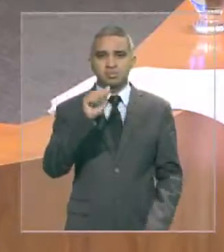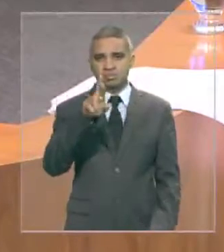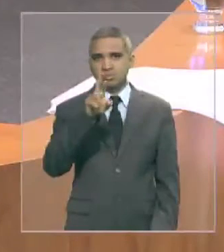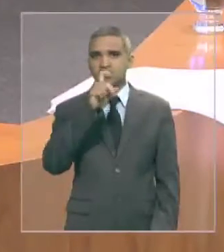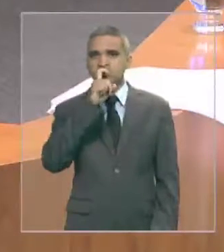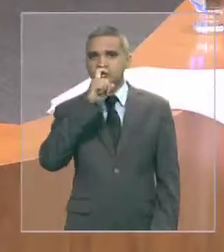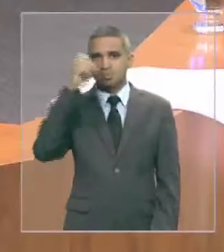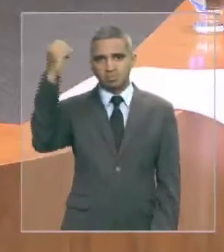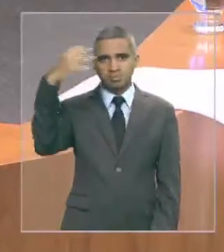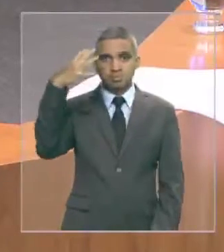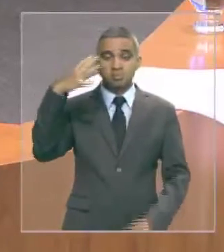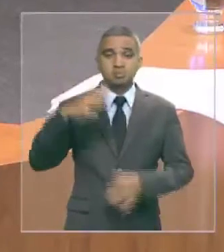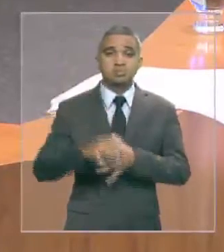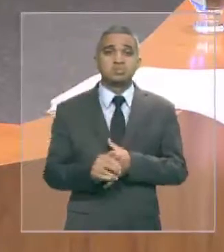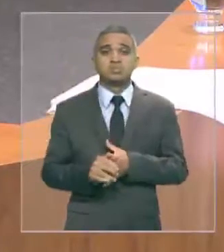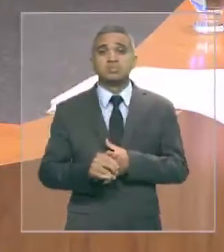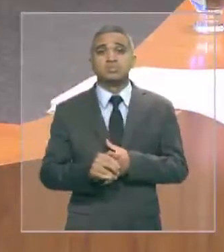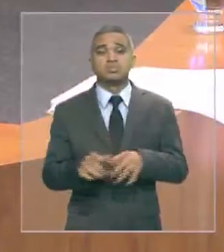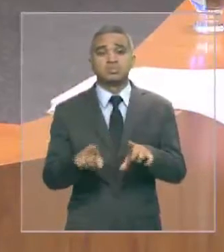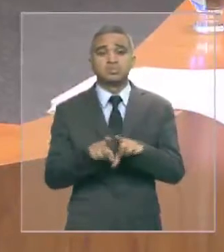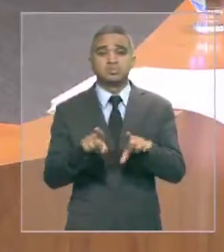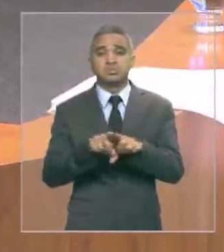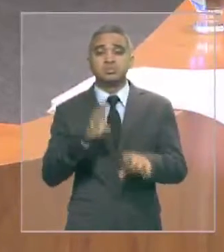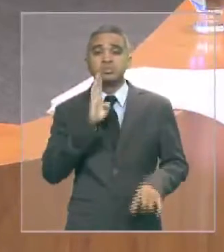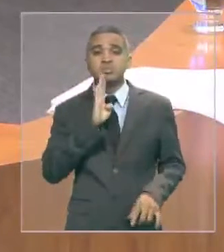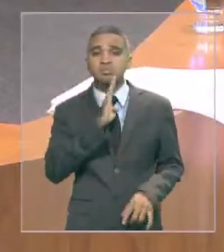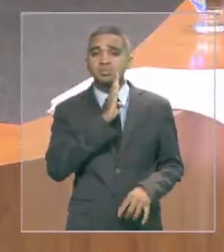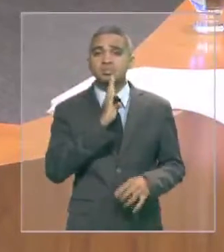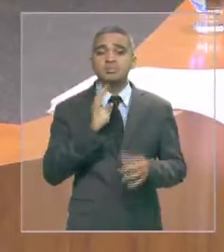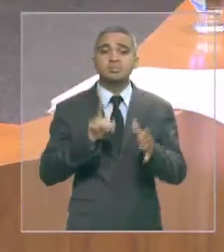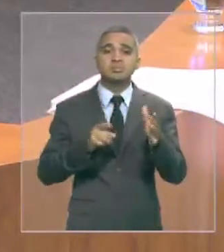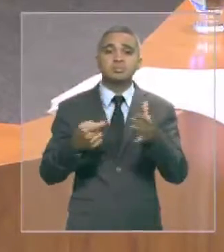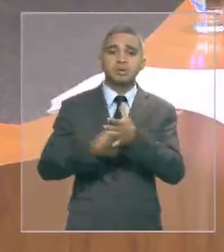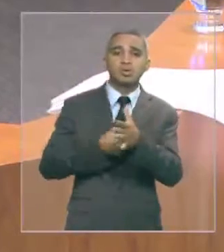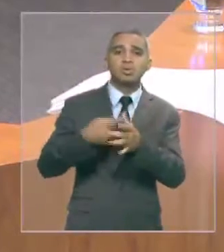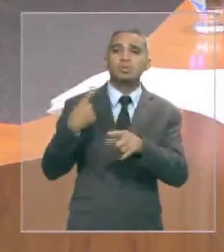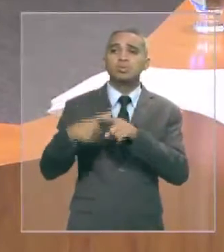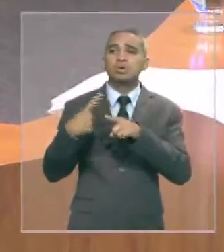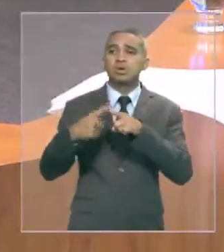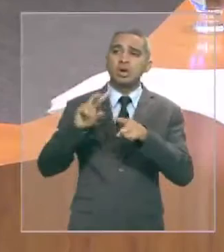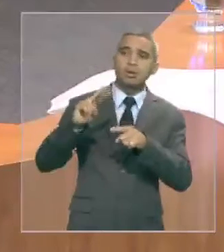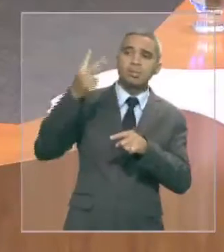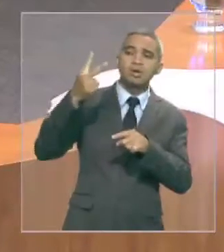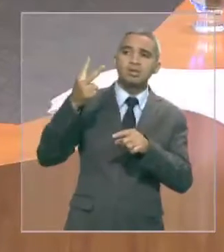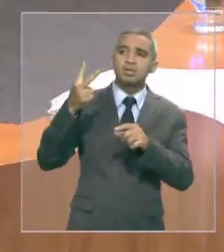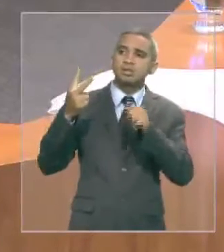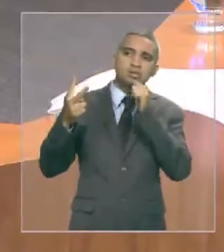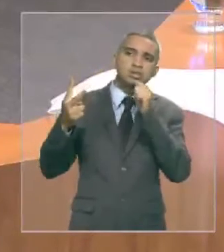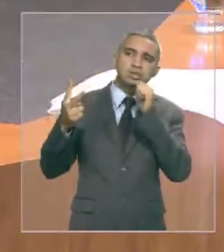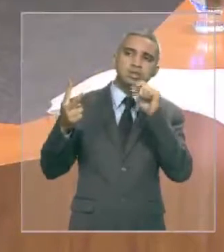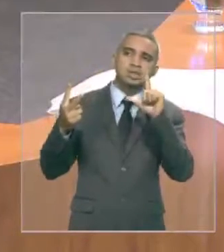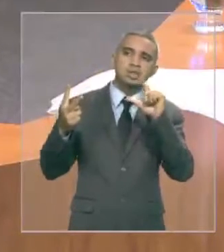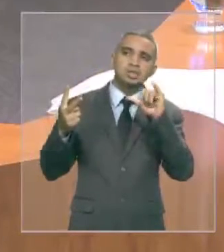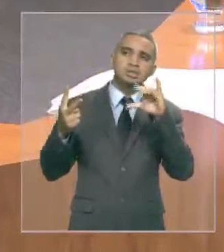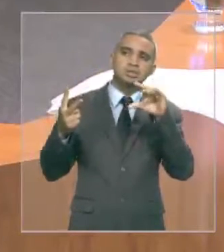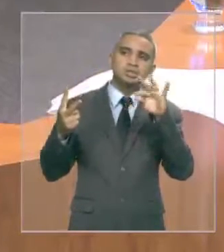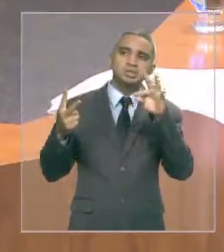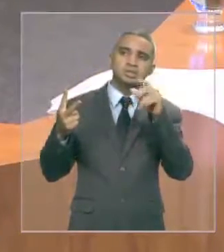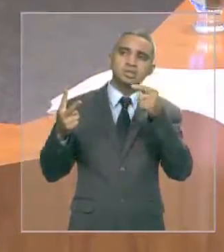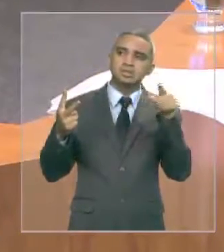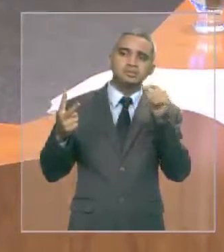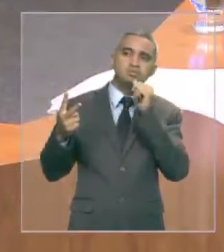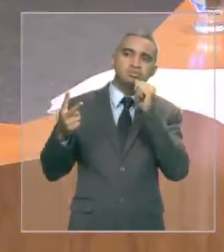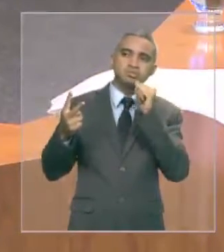por que um aumento antes da licitação? Eu volto a dizer o